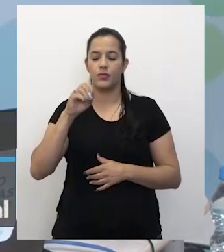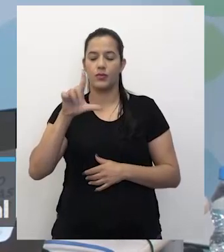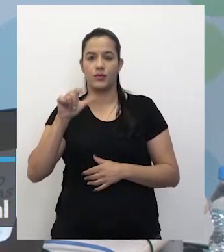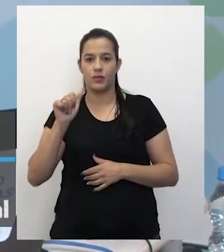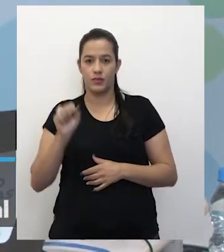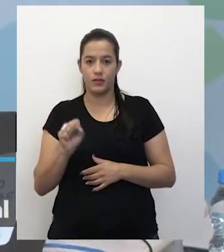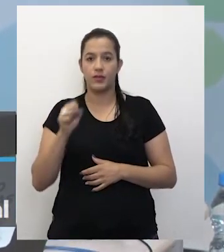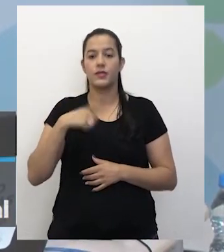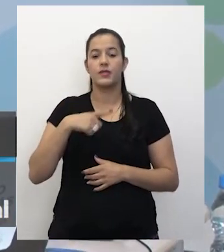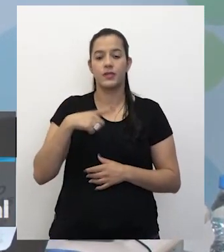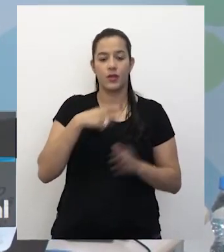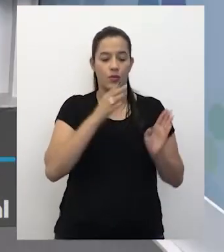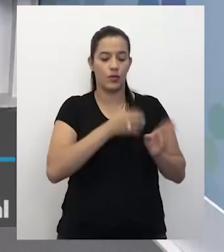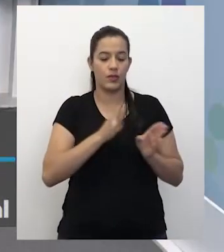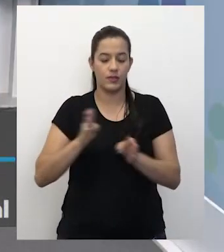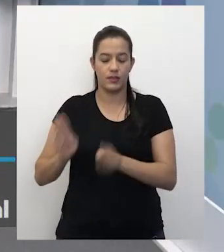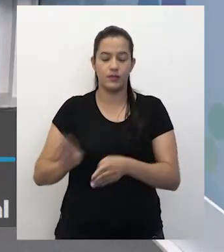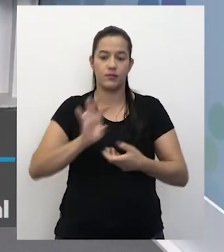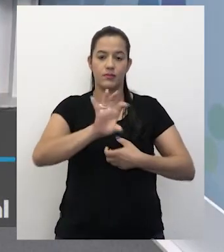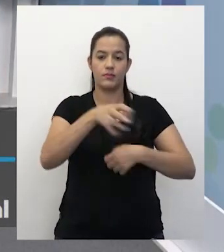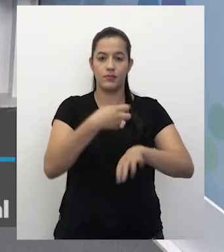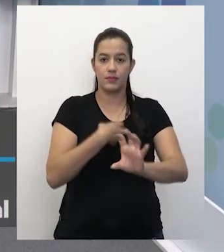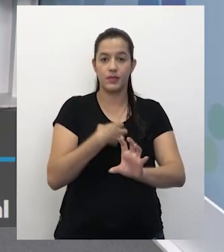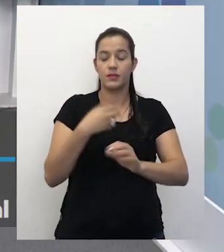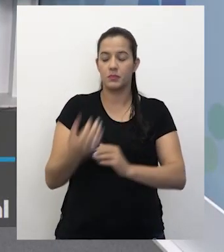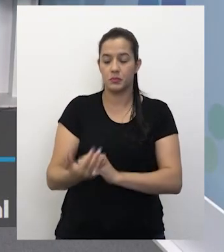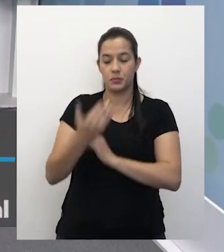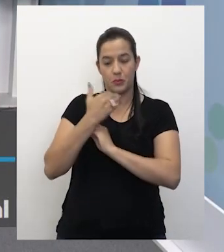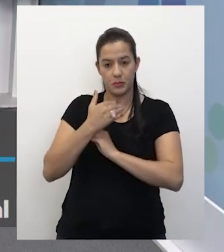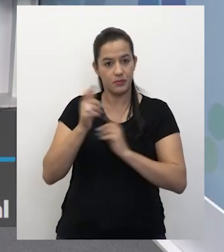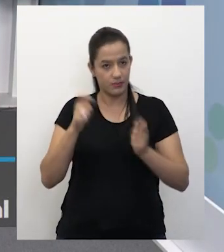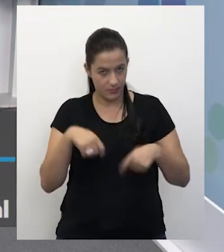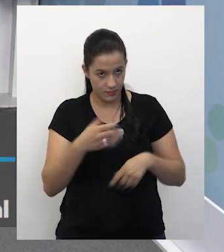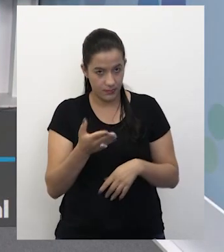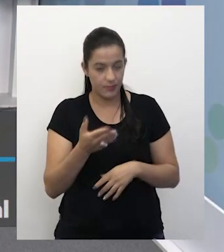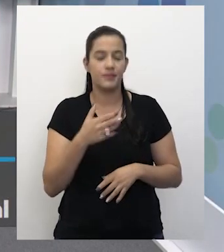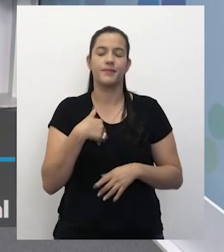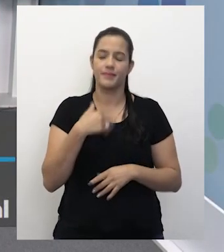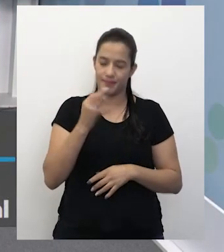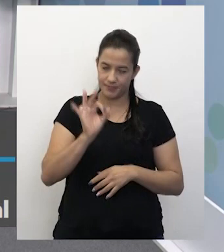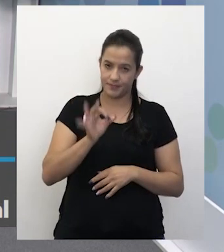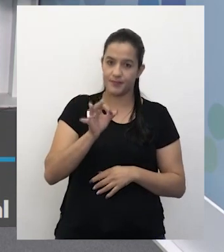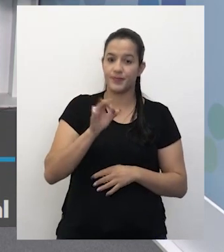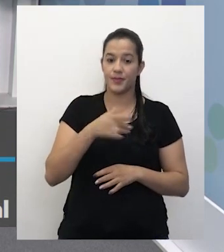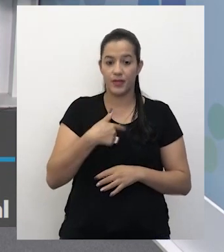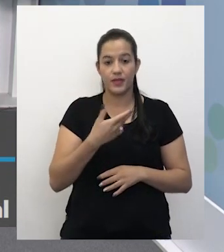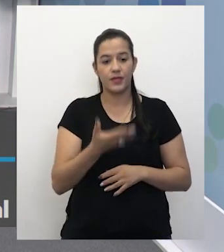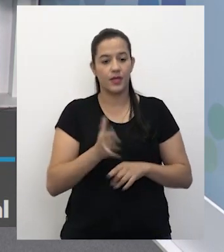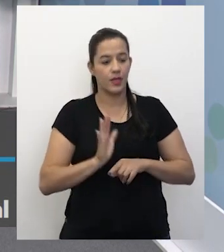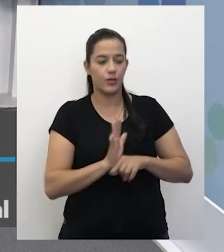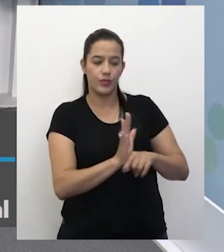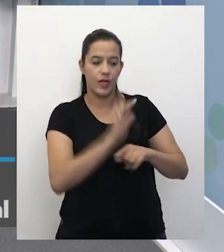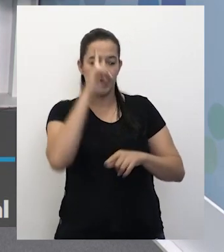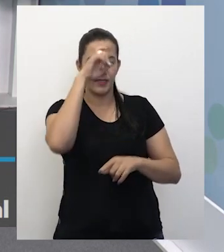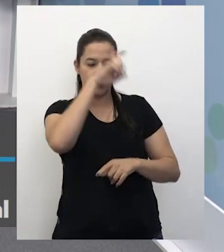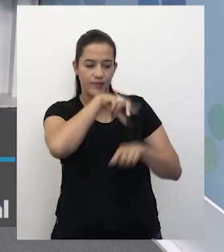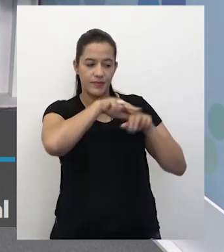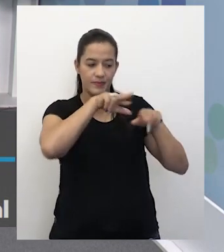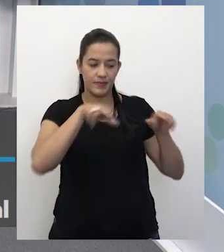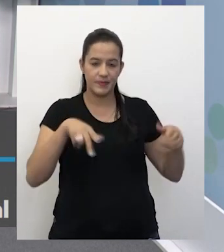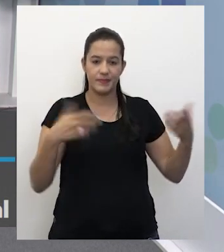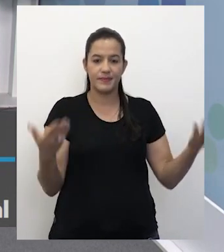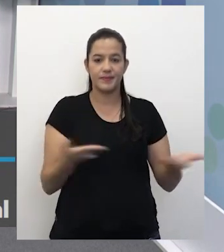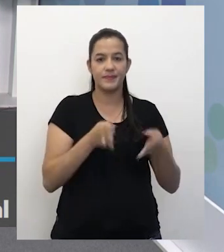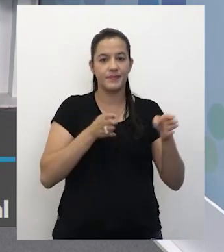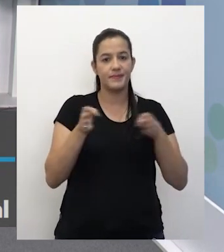e empatia. Que ajudaram, né, a lidar melhor com esse Isso, com desafio, né, certeza. do contexto da